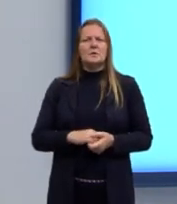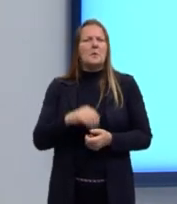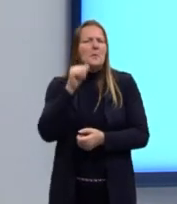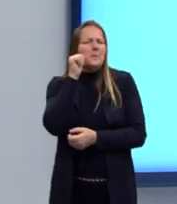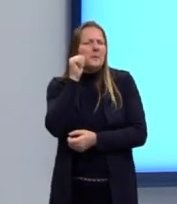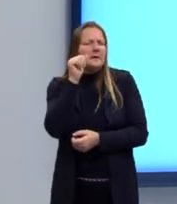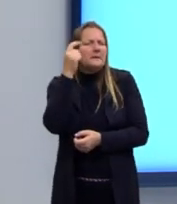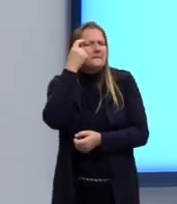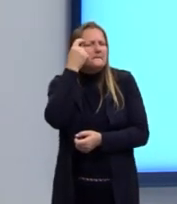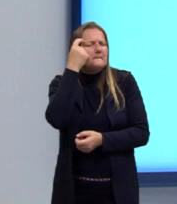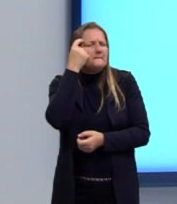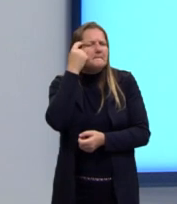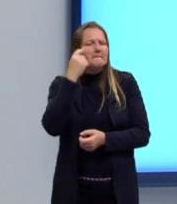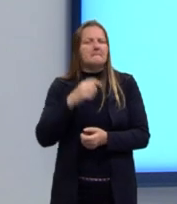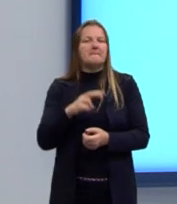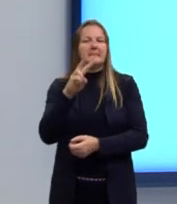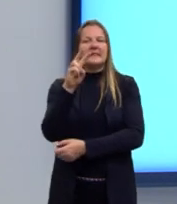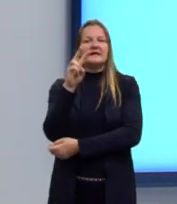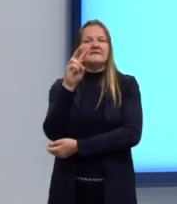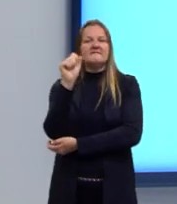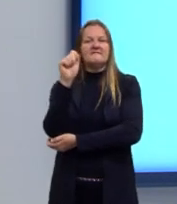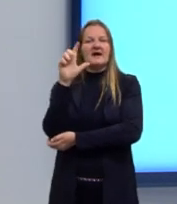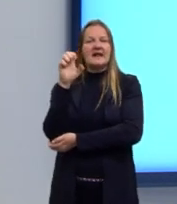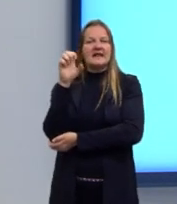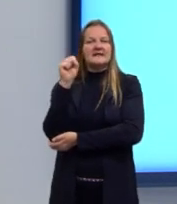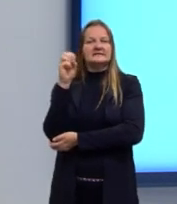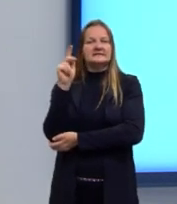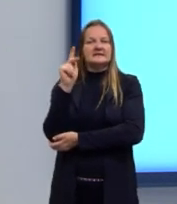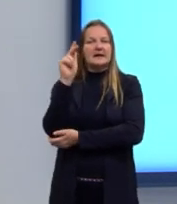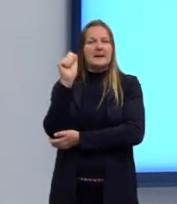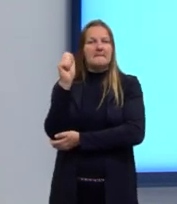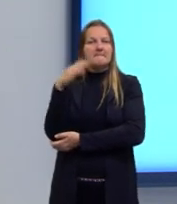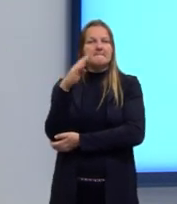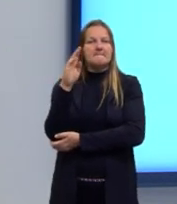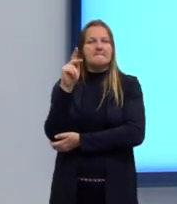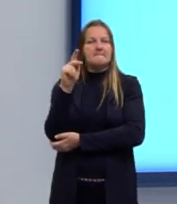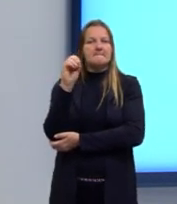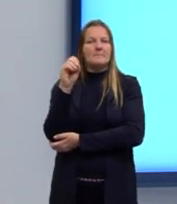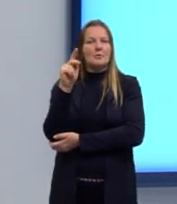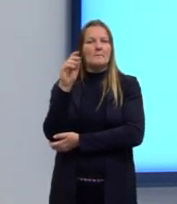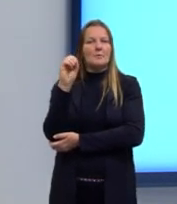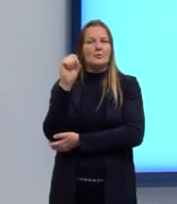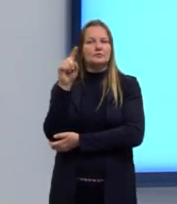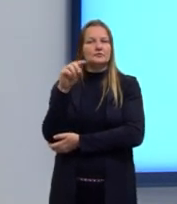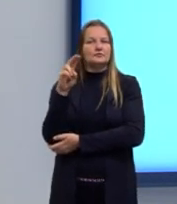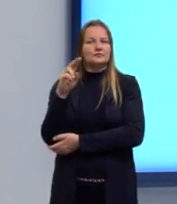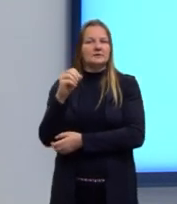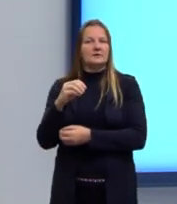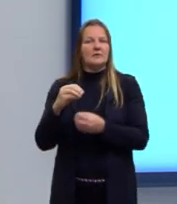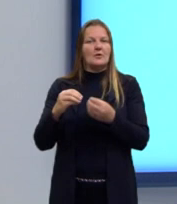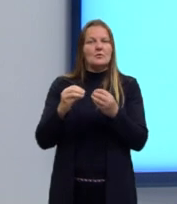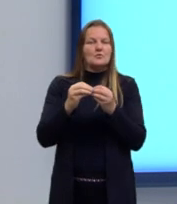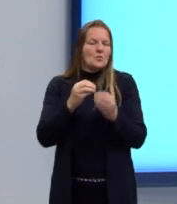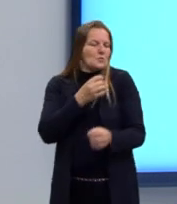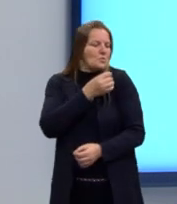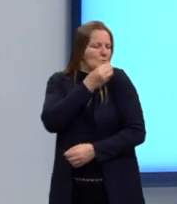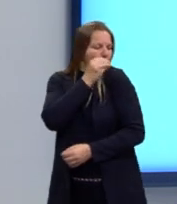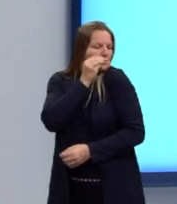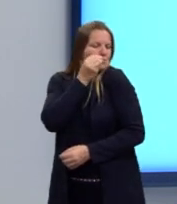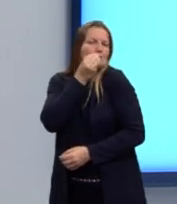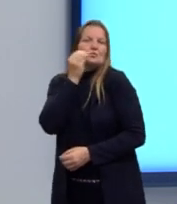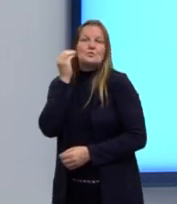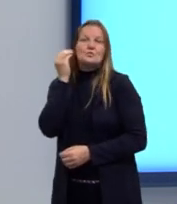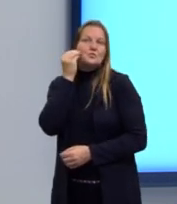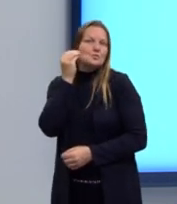contemporânea Valesca Popozuda Se bater de frente essa tiro porrada e bomba é só Beijinho no Ombro é